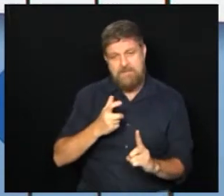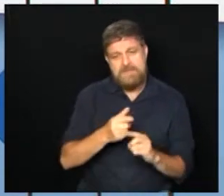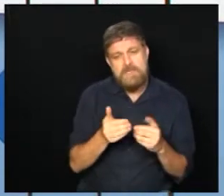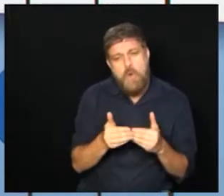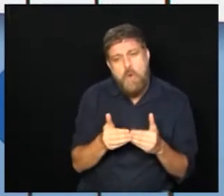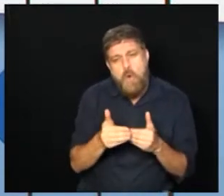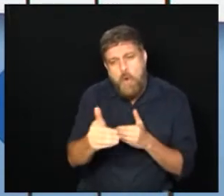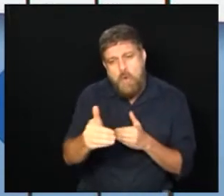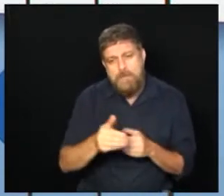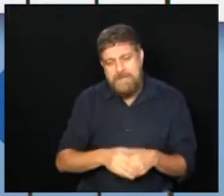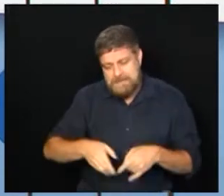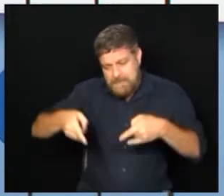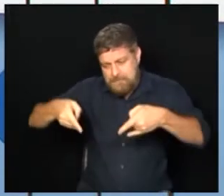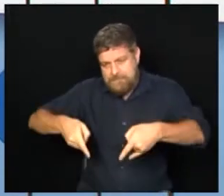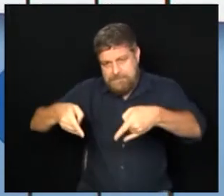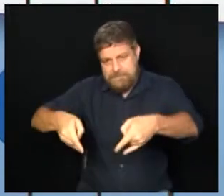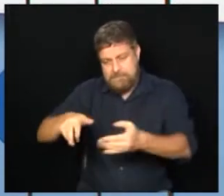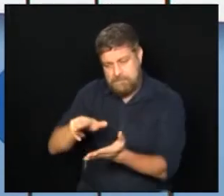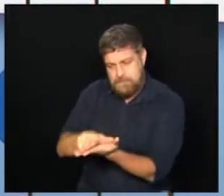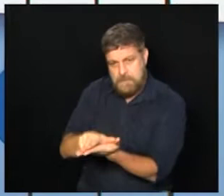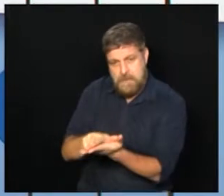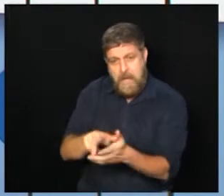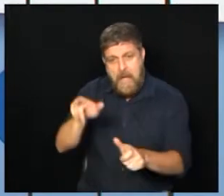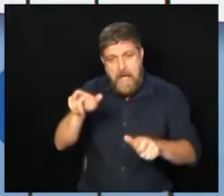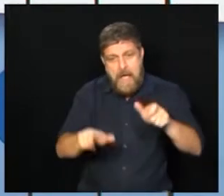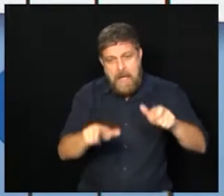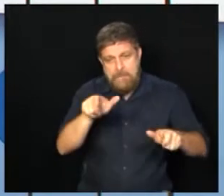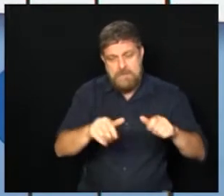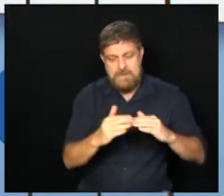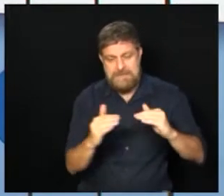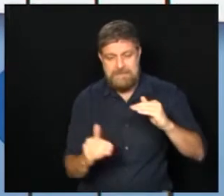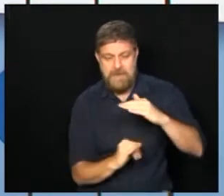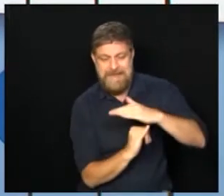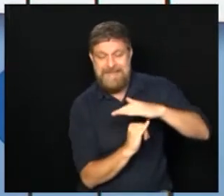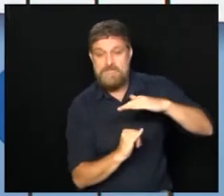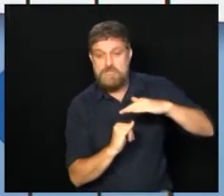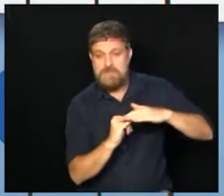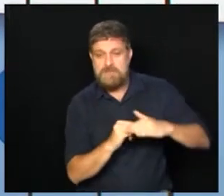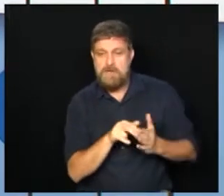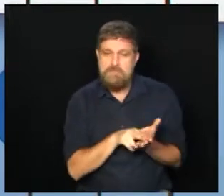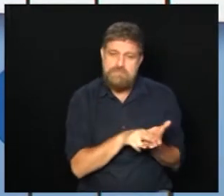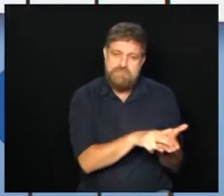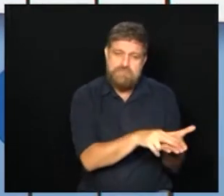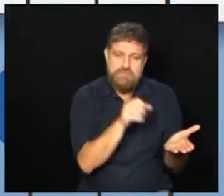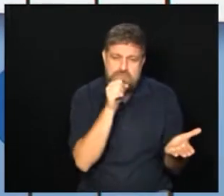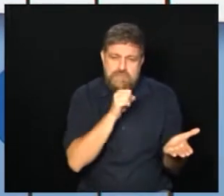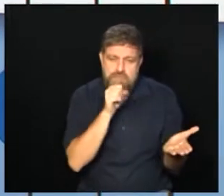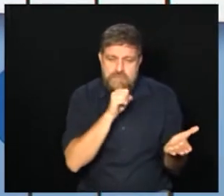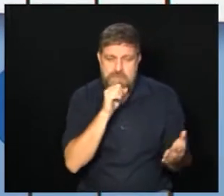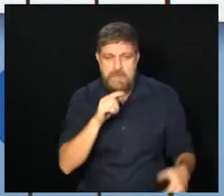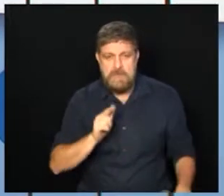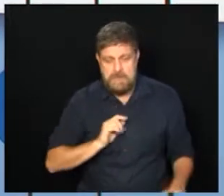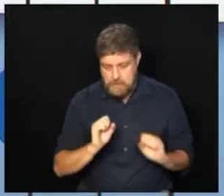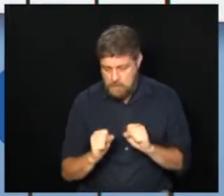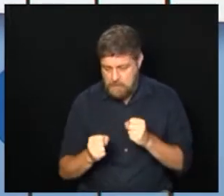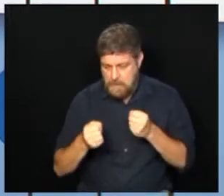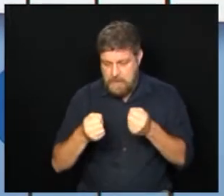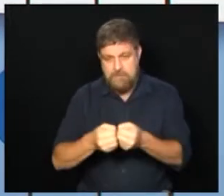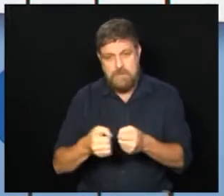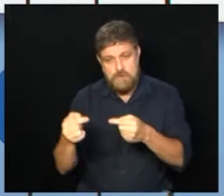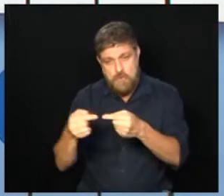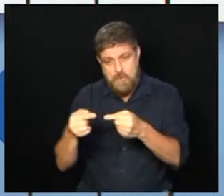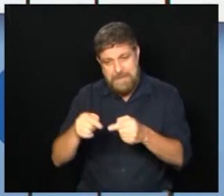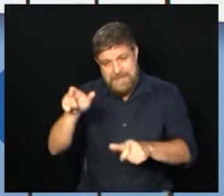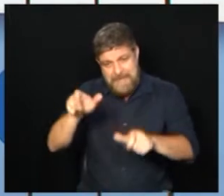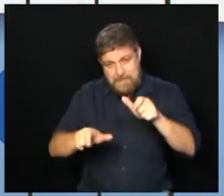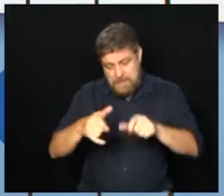começar pelos acamados e moradores em instituições de longa permanência. O reforço contempla as pessoas a